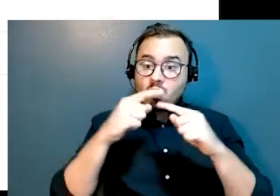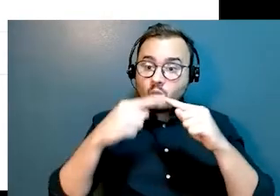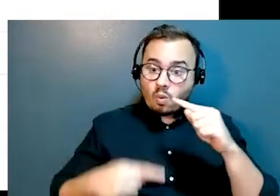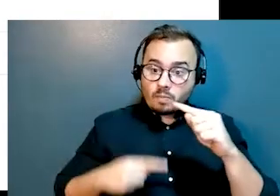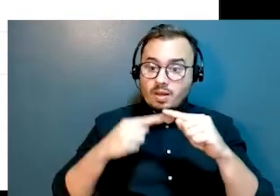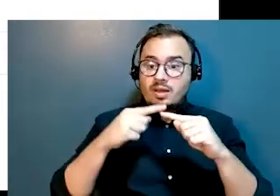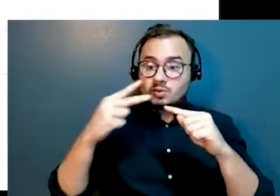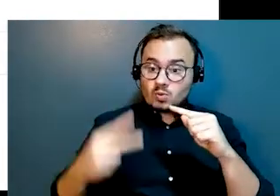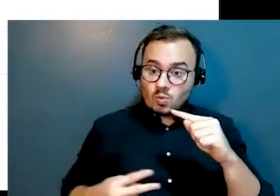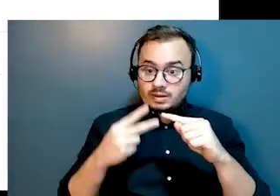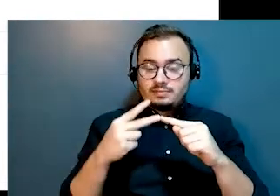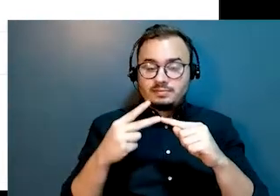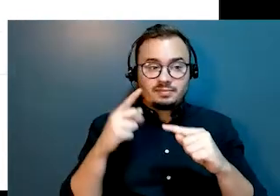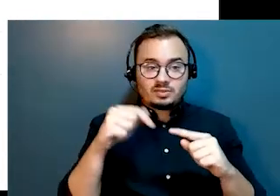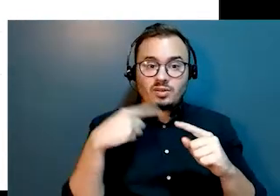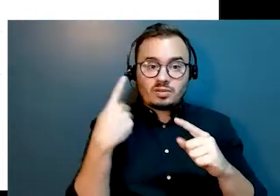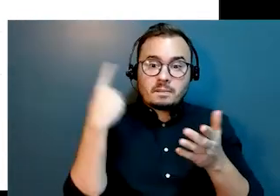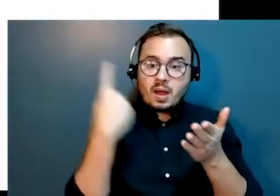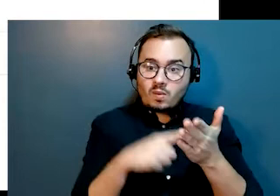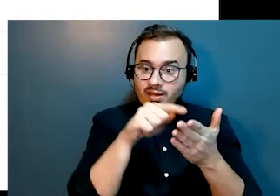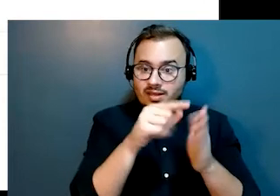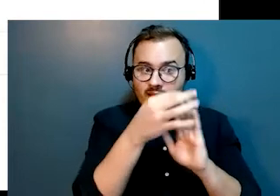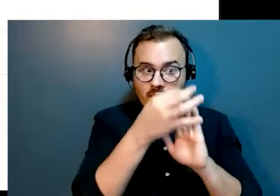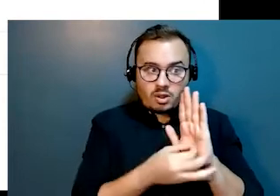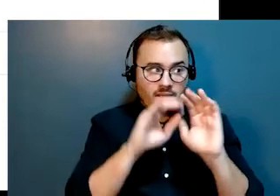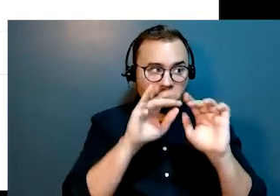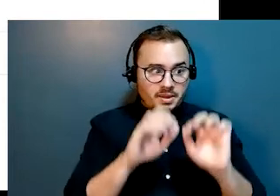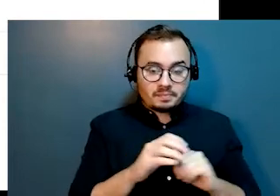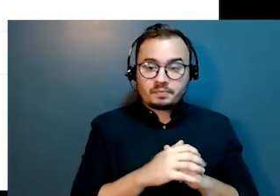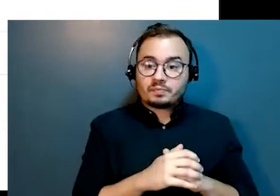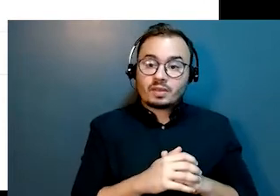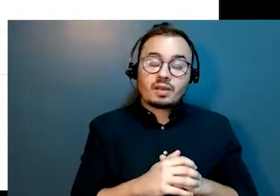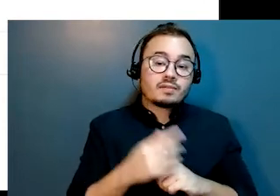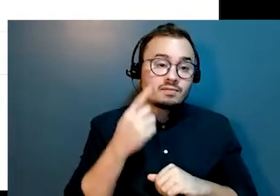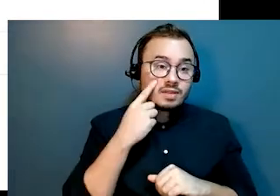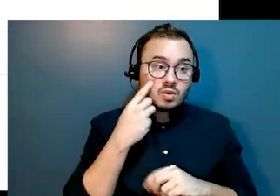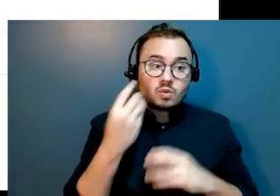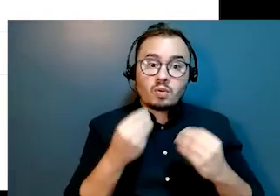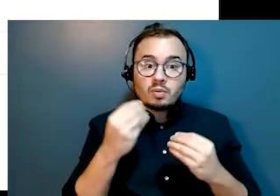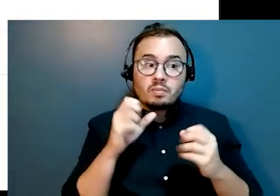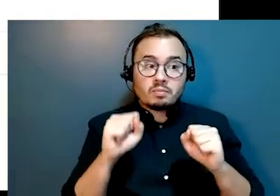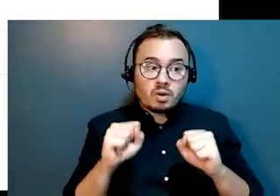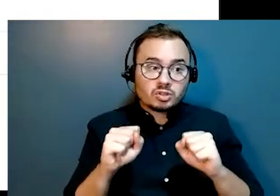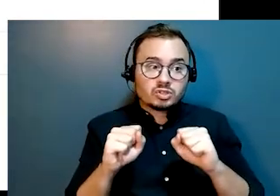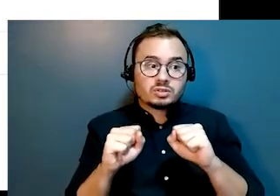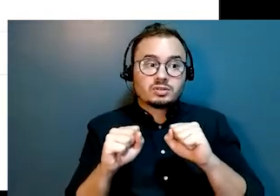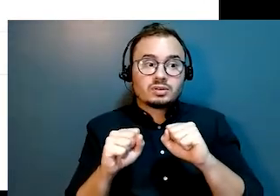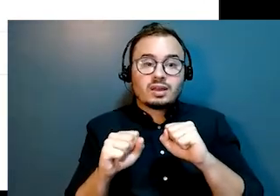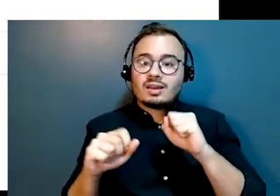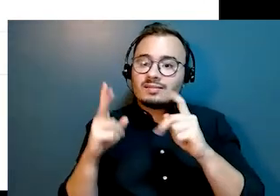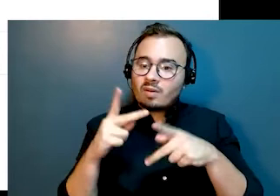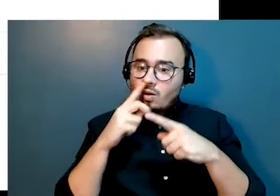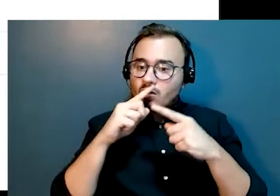aqui no programa, tá? Então, vamos ver como é que a gente pode colocar para ele ficar em loop, até